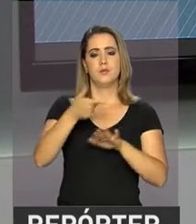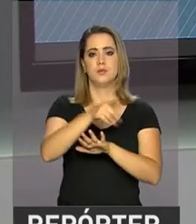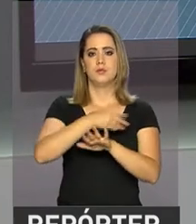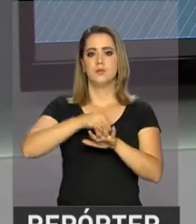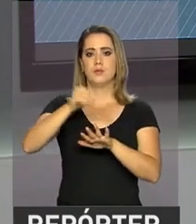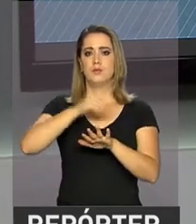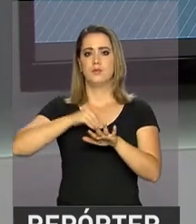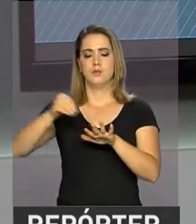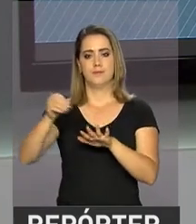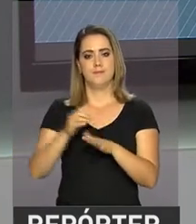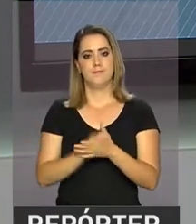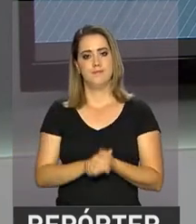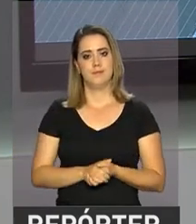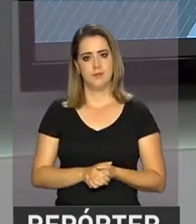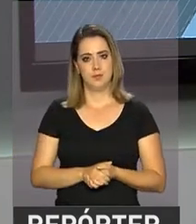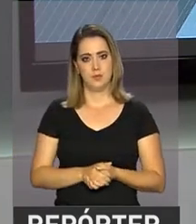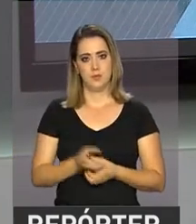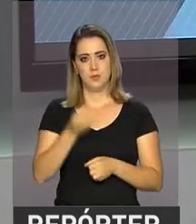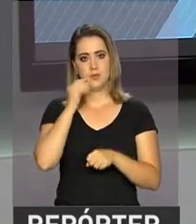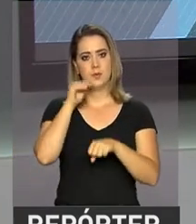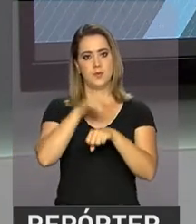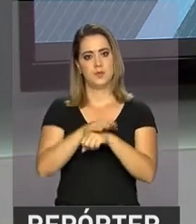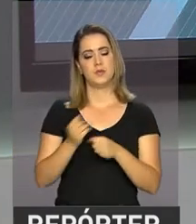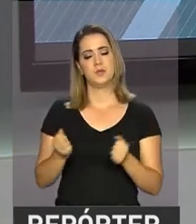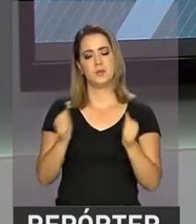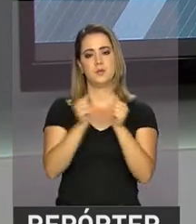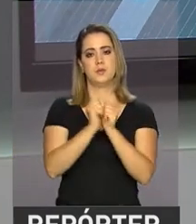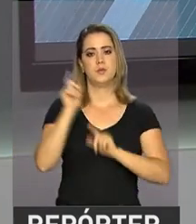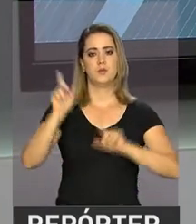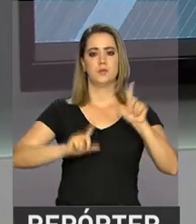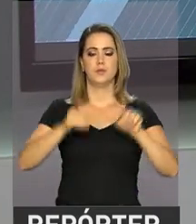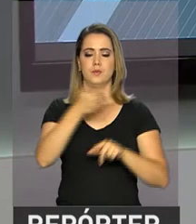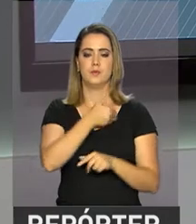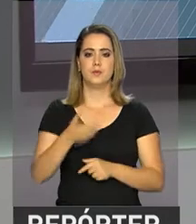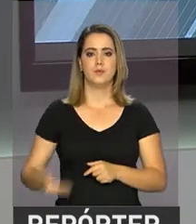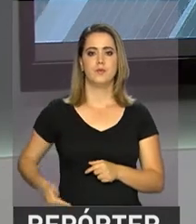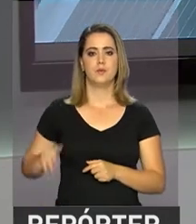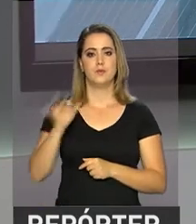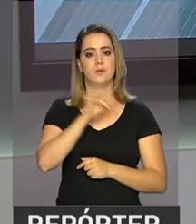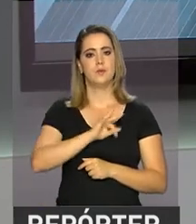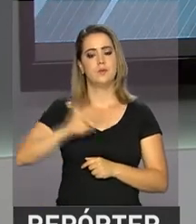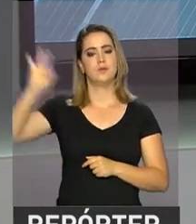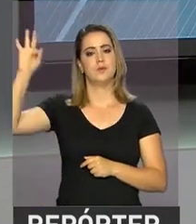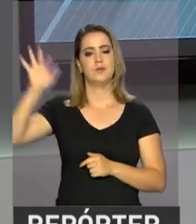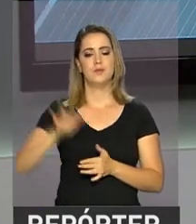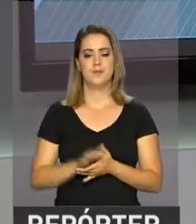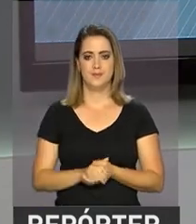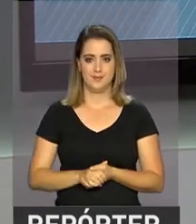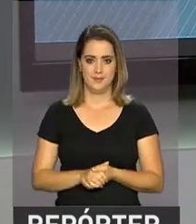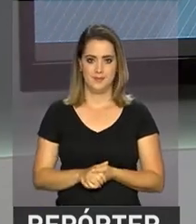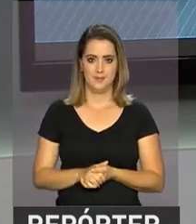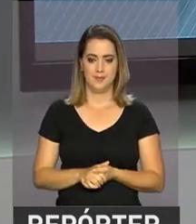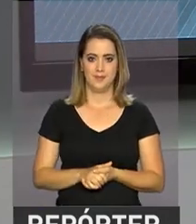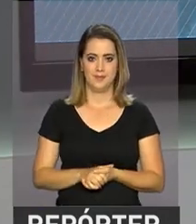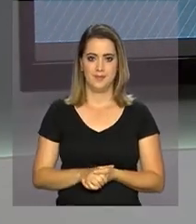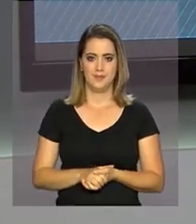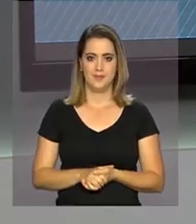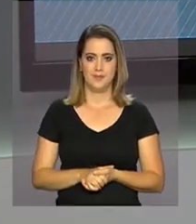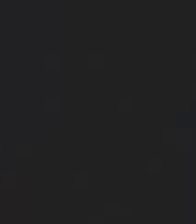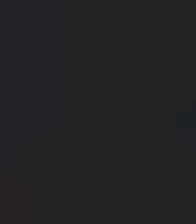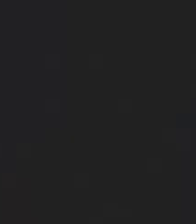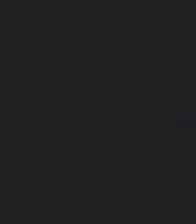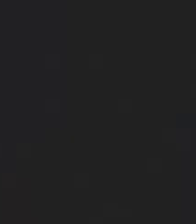qualquer momento com outras informações uma boa noite pra você continue com a gente na nbr a tv do governo federal